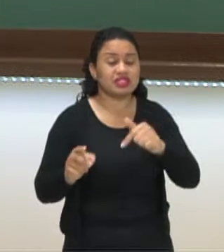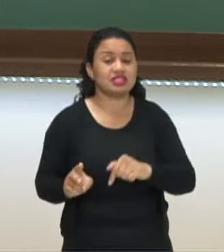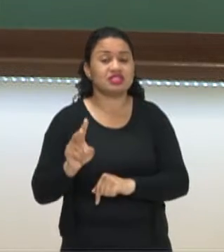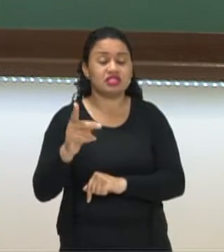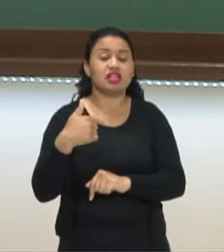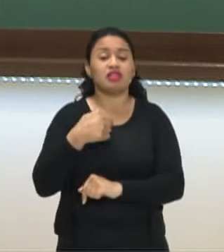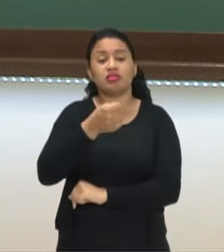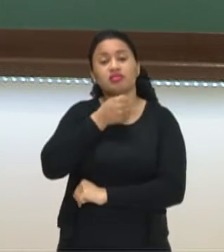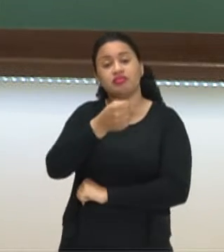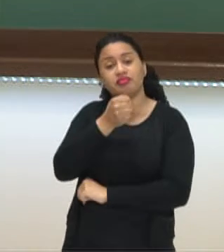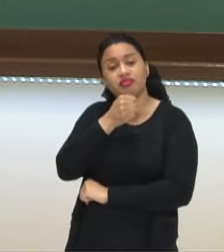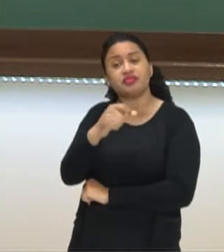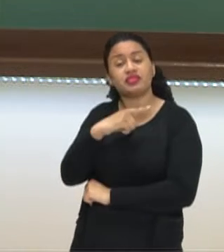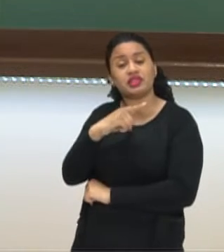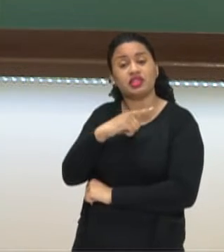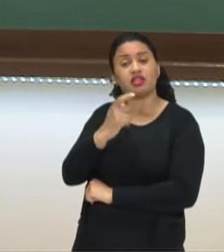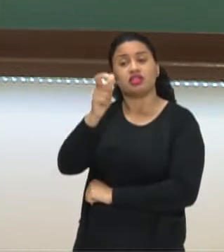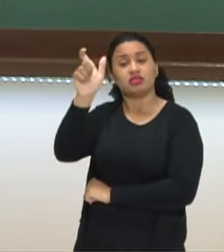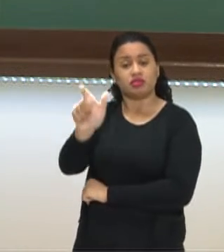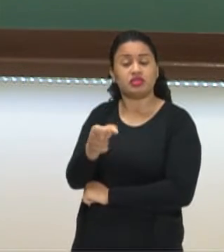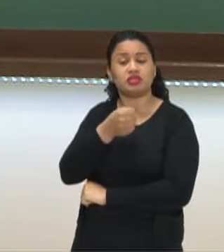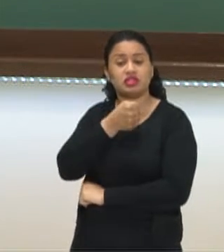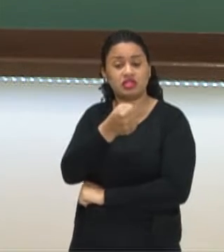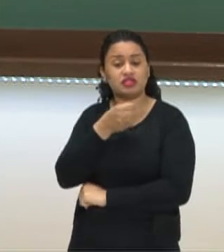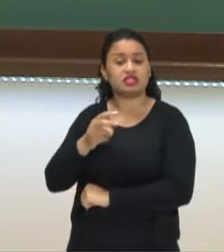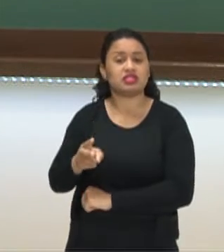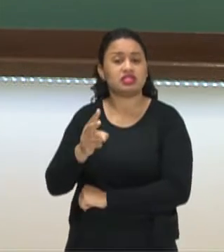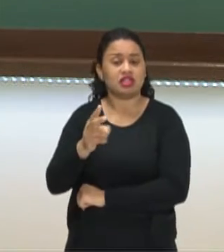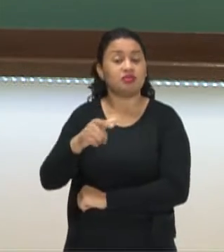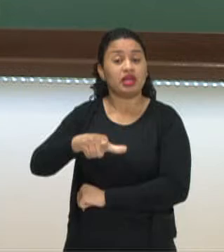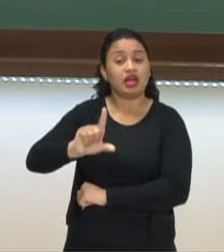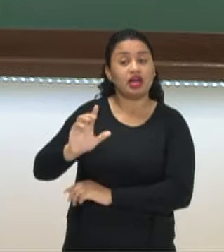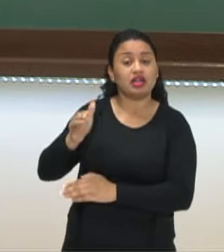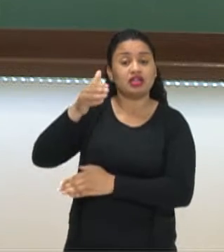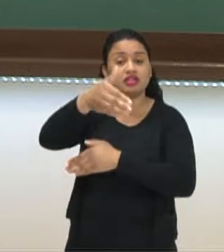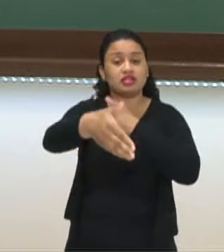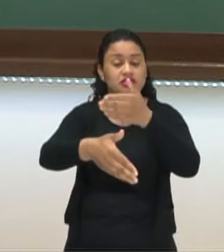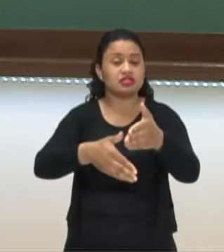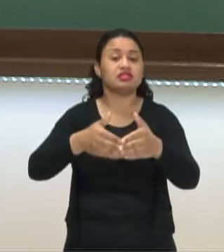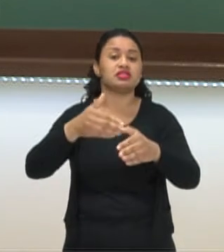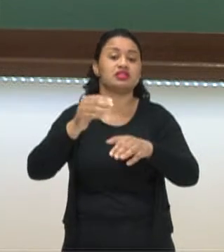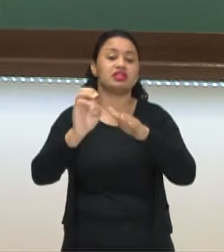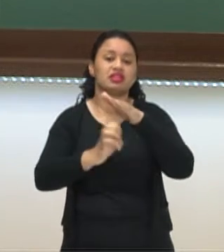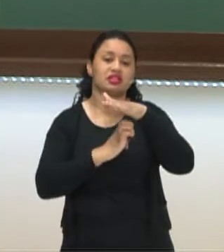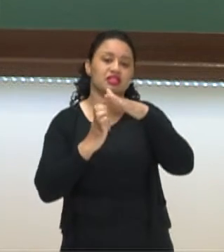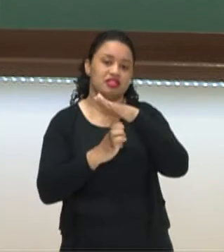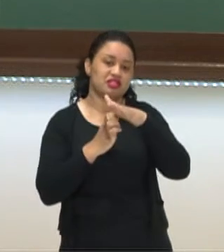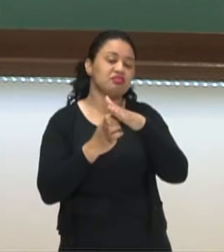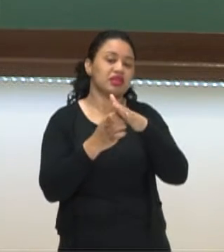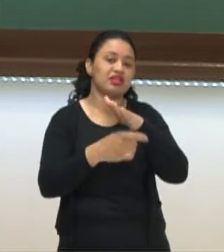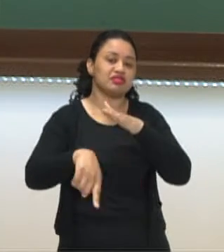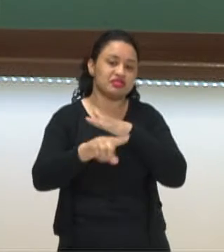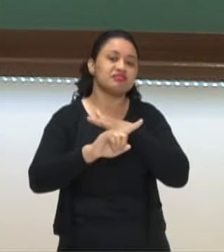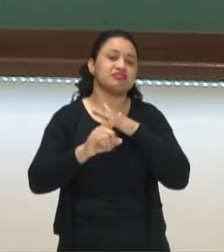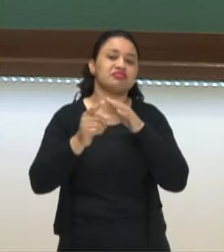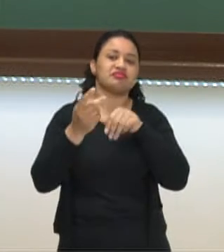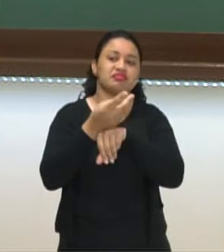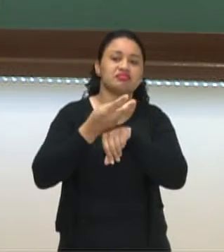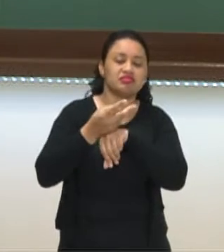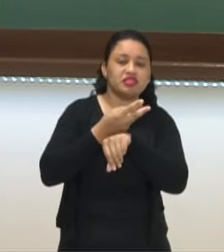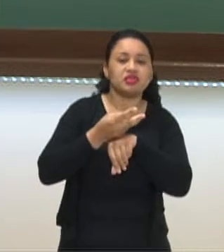ser entrevistadas por alguém antes delas ingressarem na empresa a qual elas estão